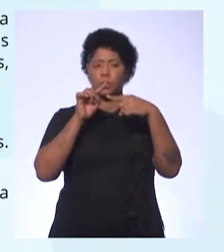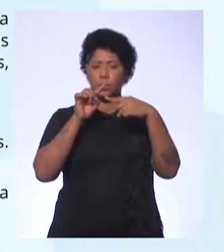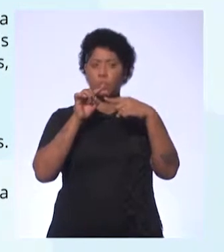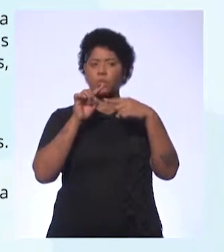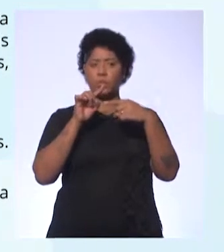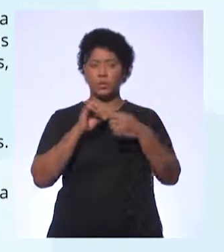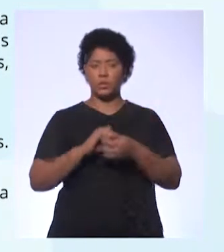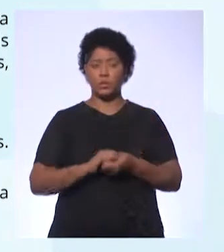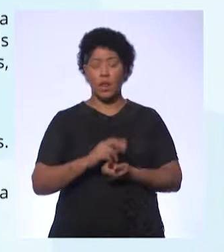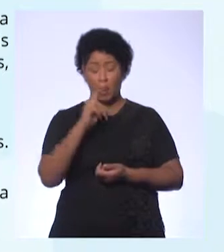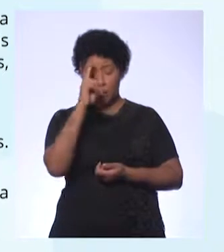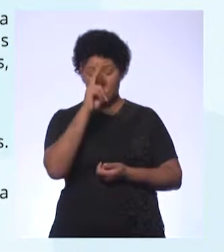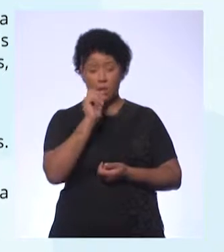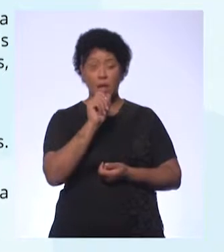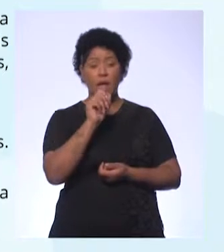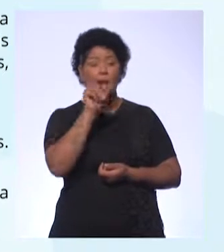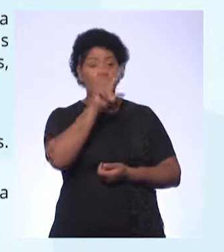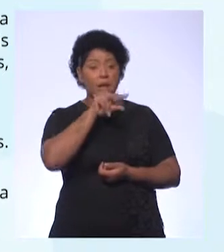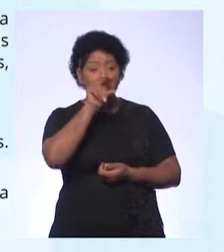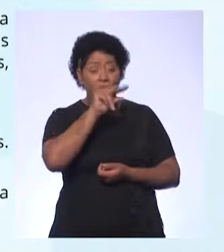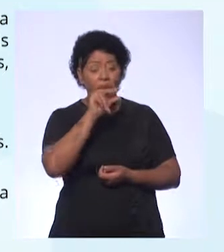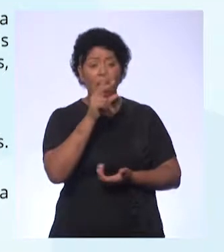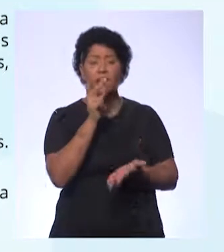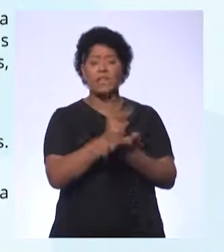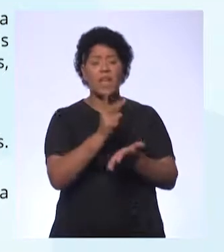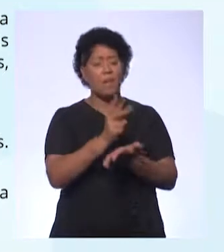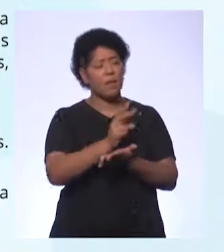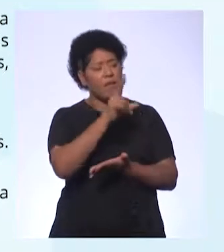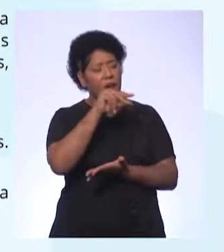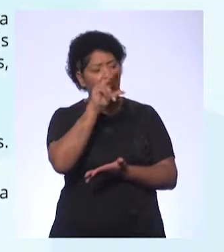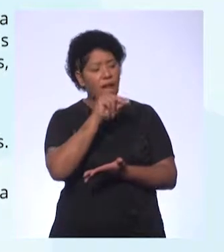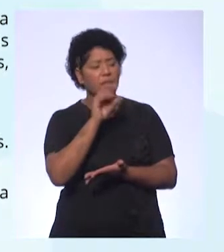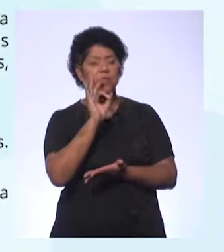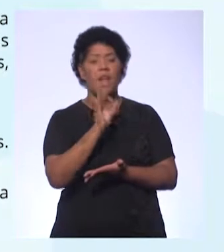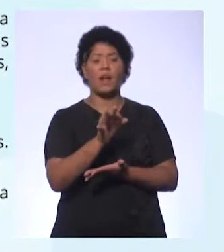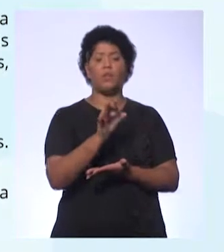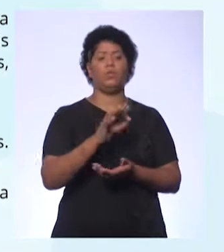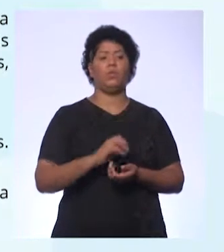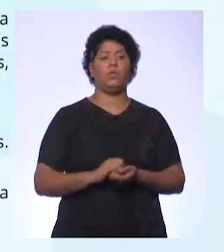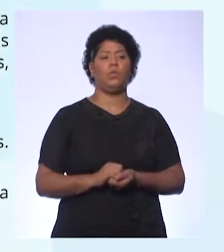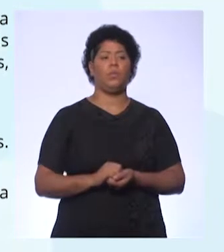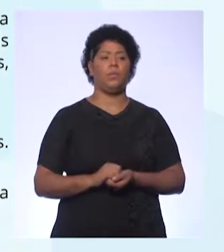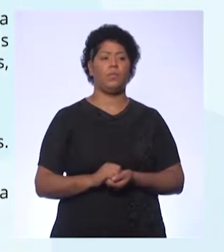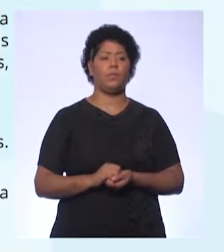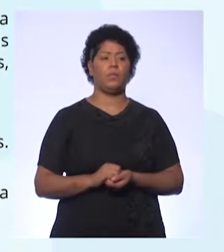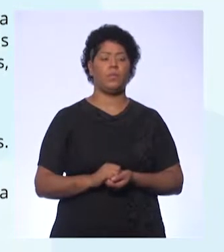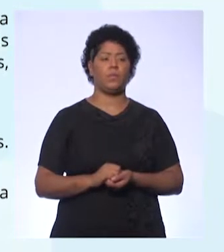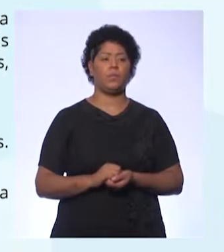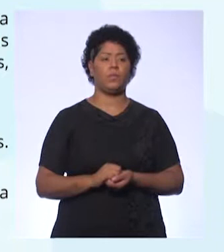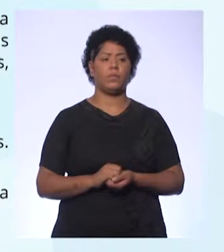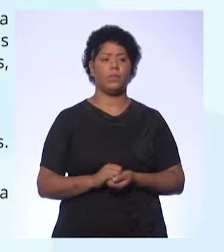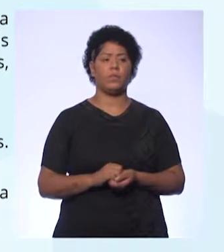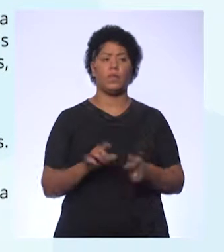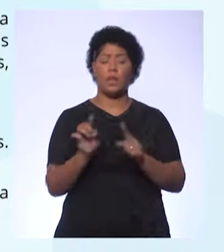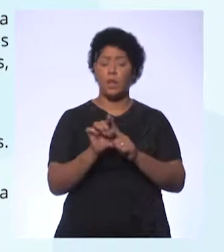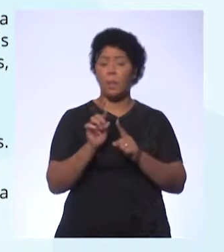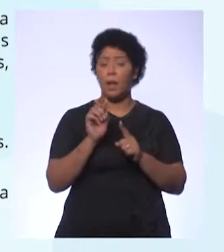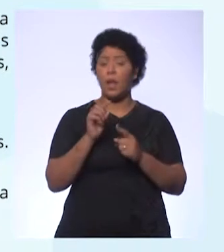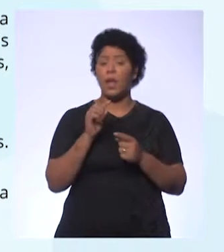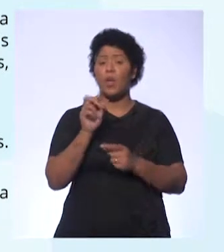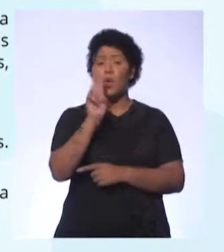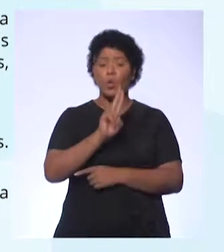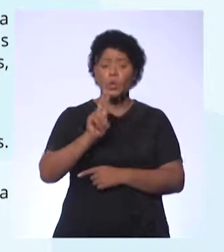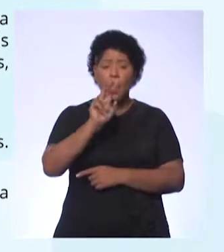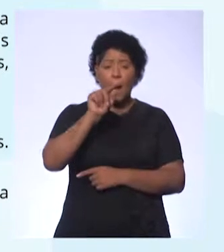discurso direto, lembrando que é a fala direta do personagem, né? Então, a estrutura, como a gente falou aqui, da pontuação, da forma de você